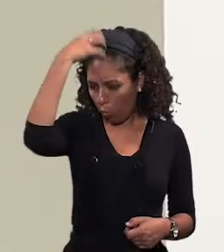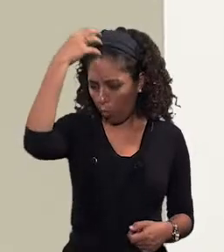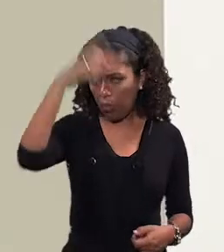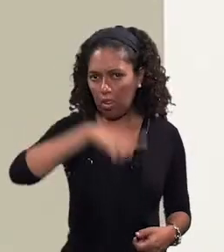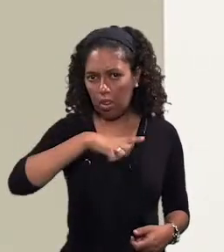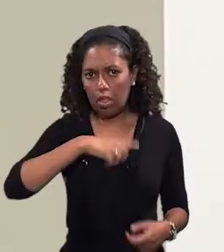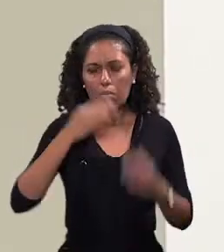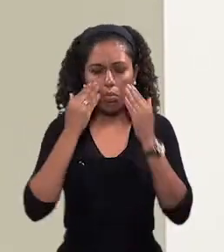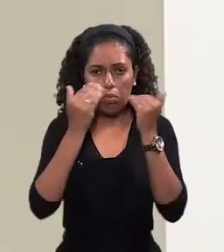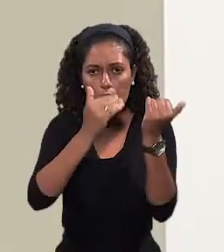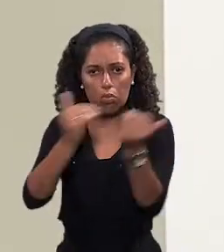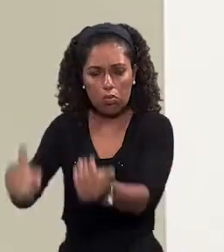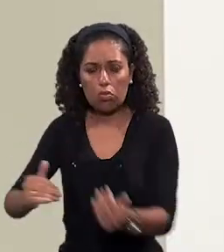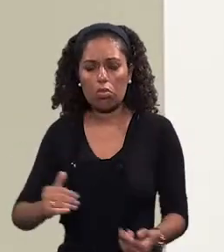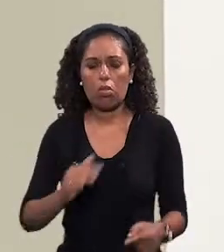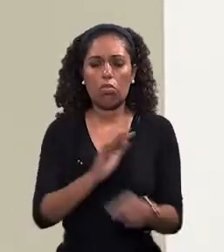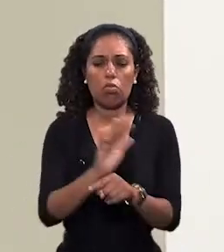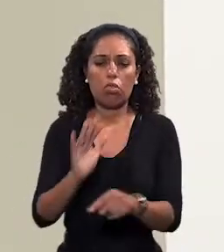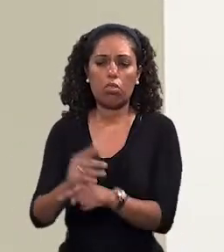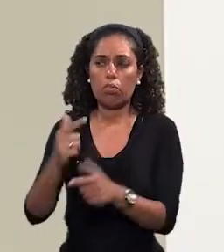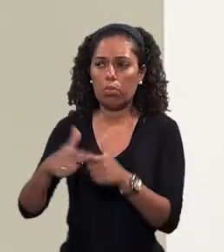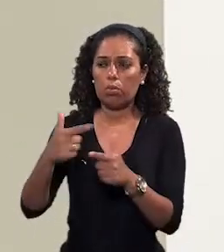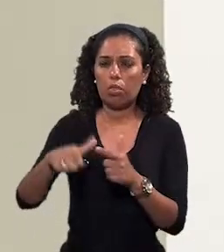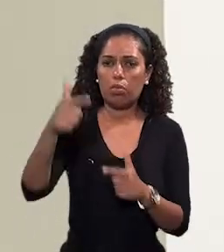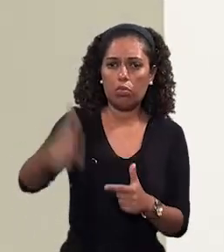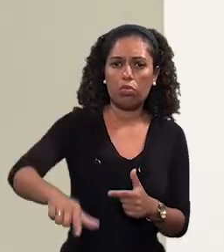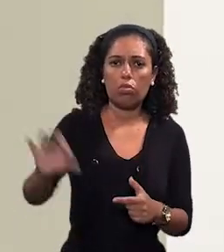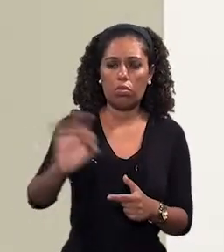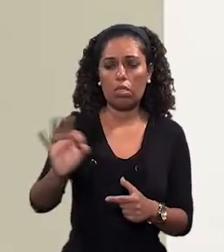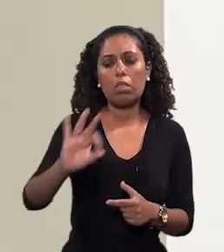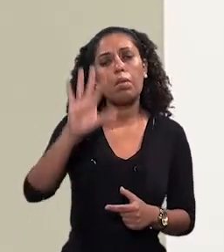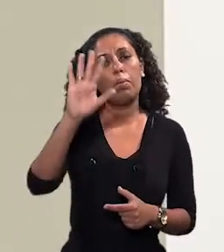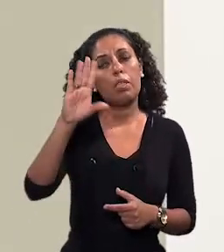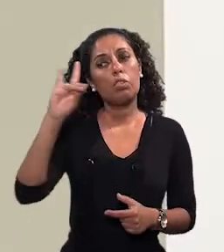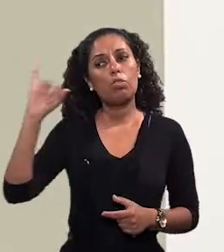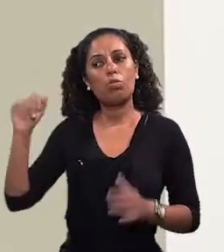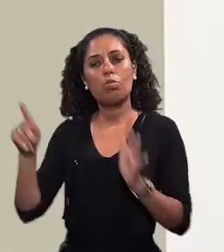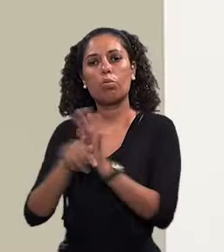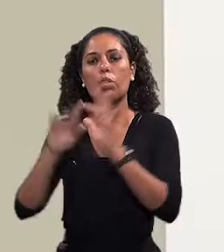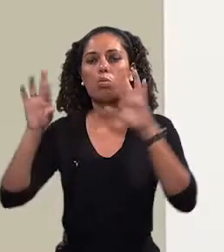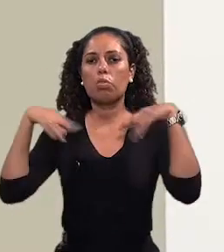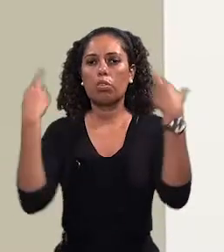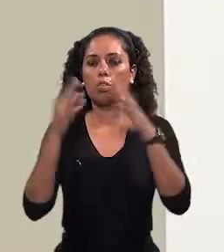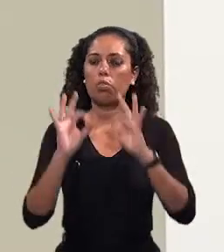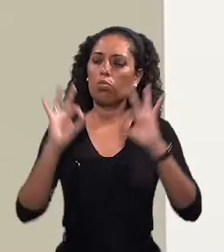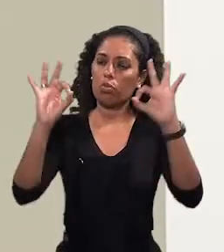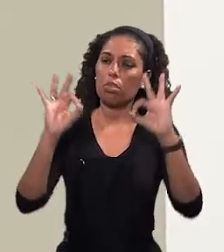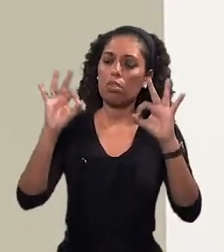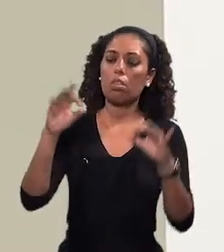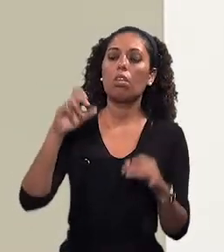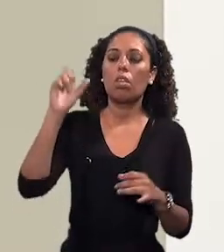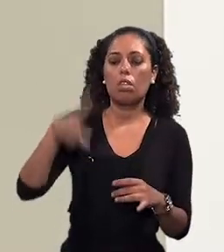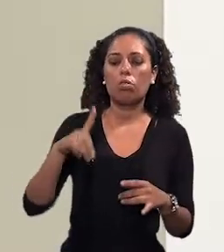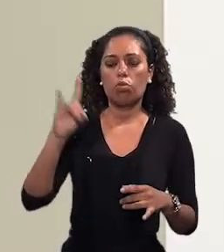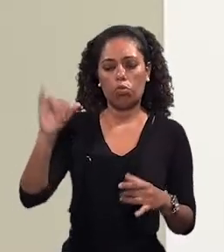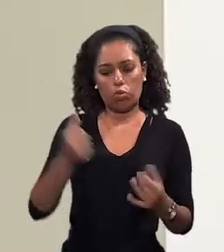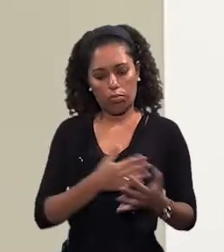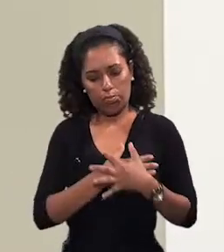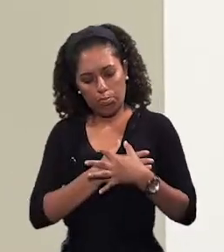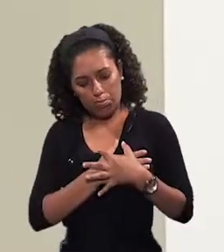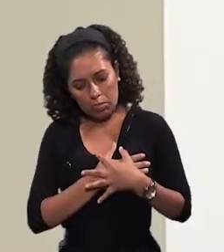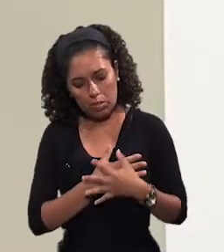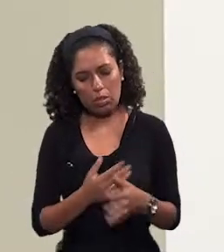punibilidade que faça com que esse cenário não possa ser repetido. Mas aquele dia em especial a gente não tinha esse intuito. Aquele dia foi um dia